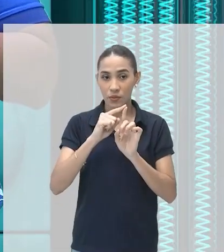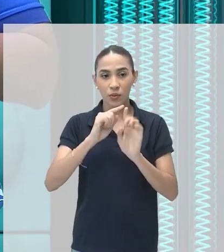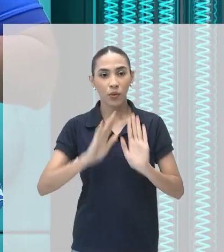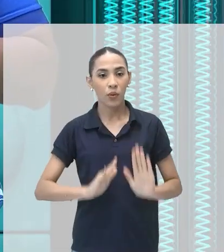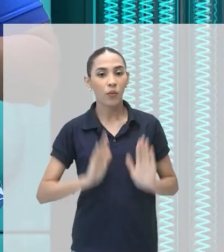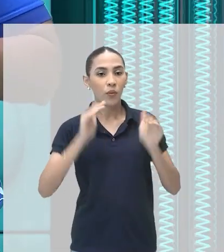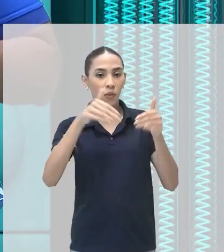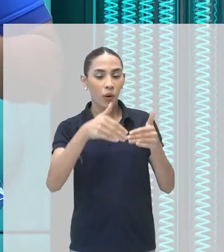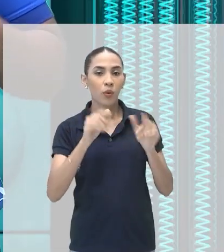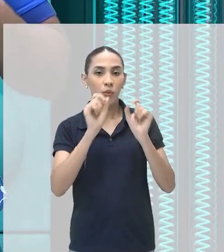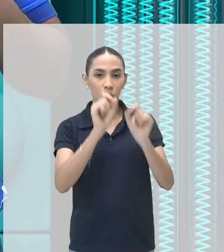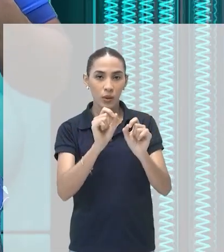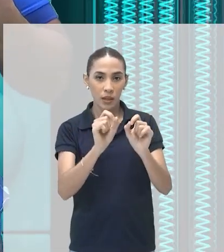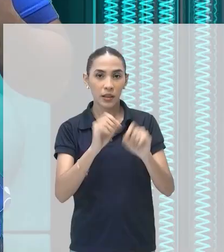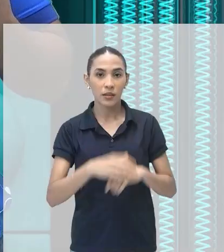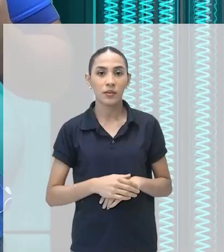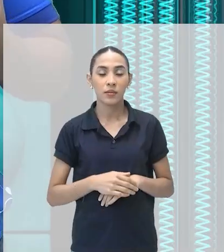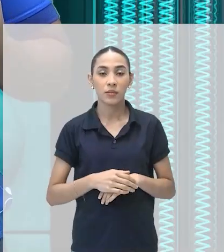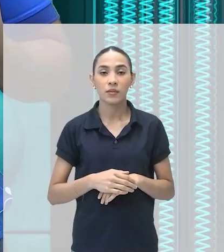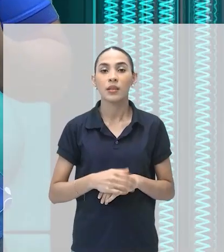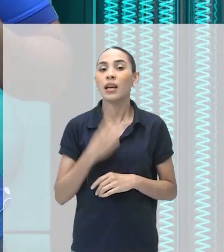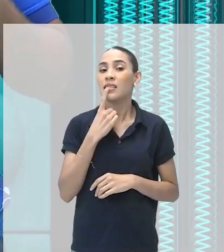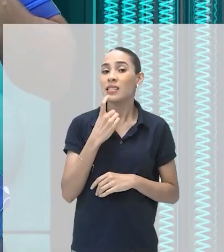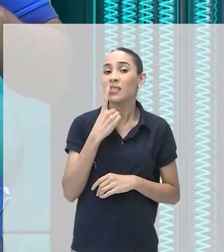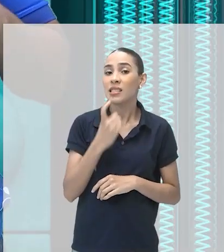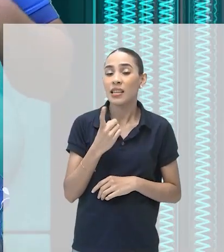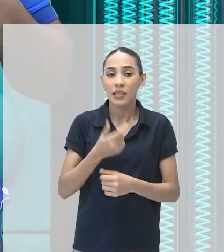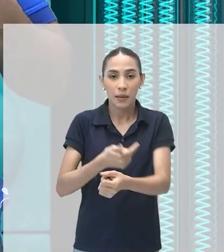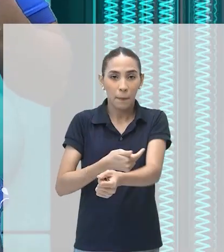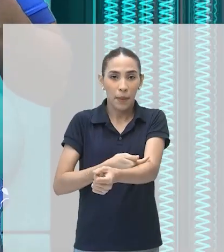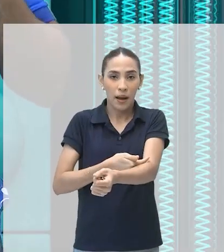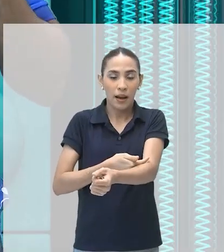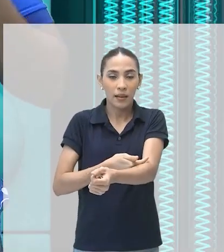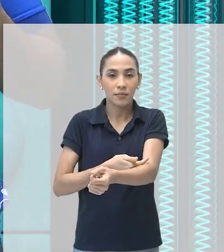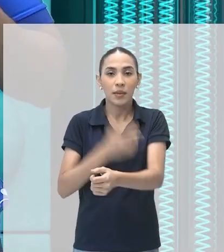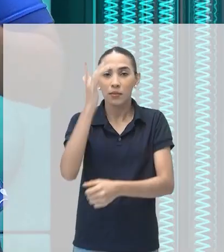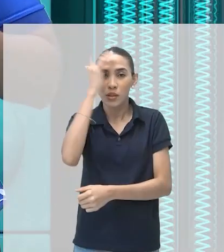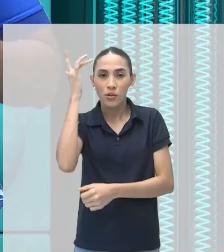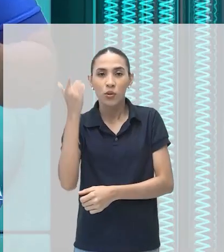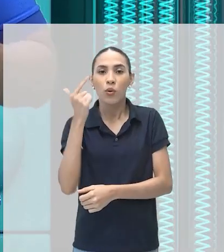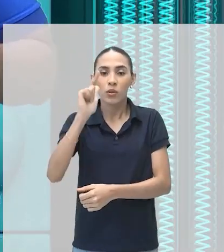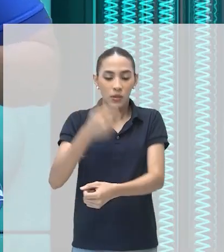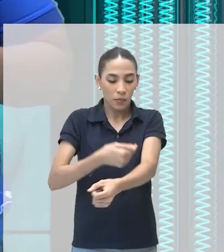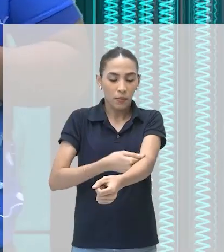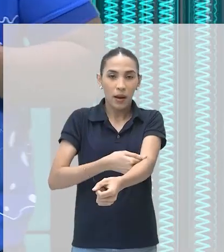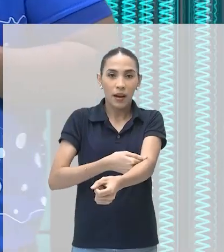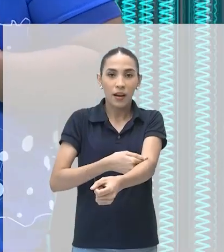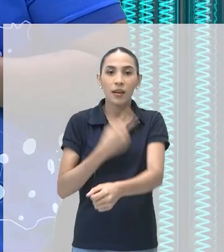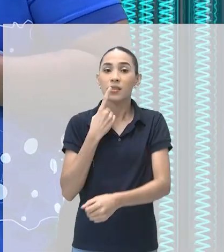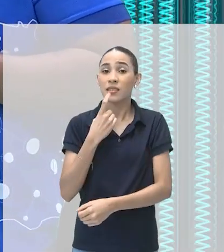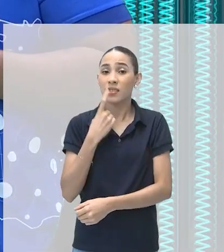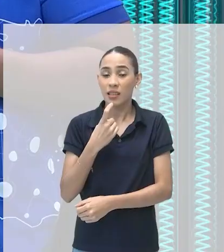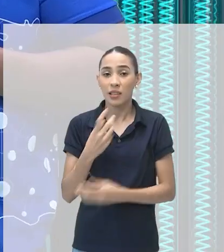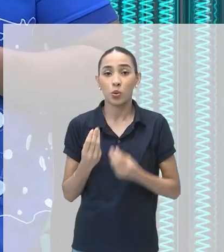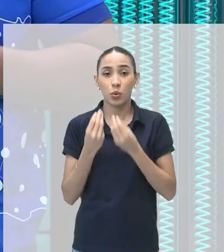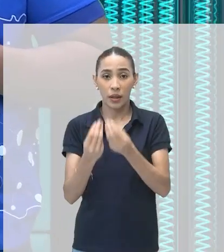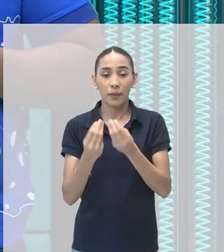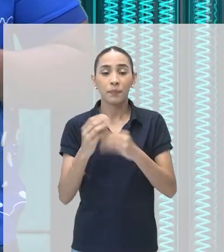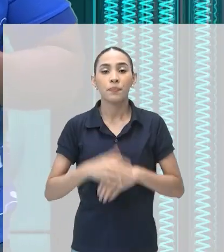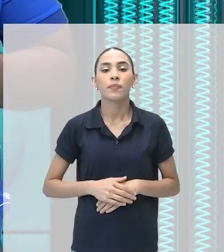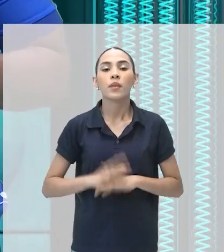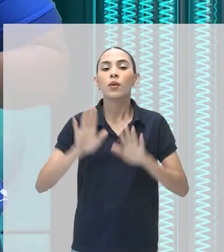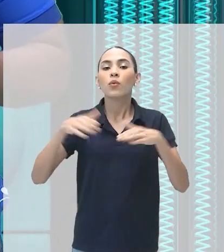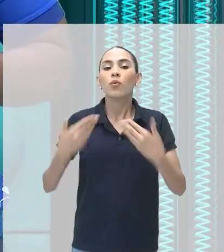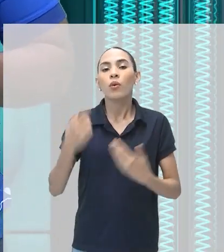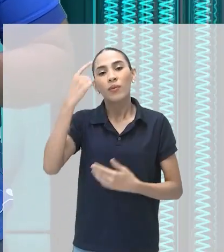voltada justamente para doação de sangue, fazer com que as pessoas doem sangue. E aí, exatamente a primeira pergunta: